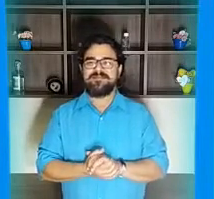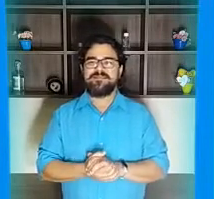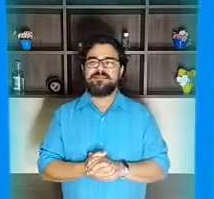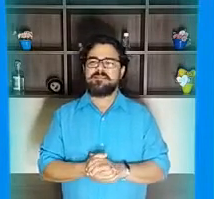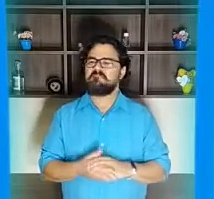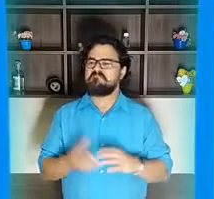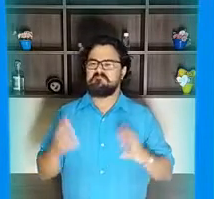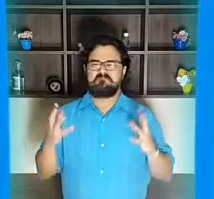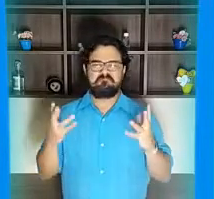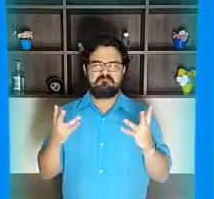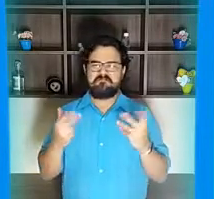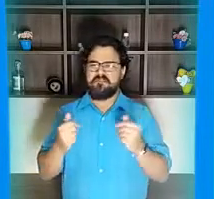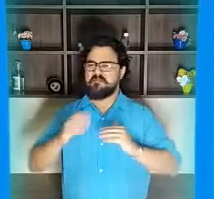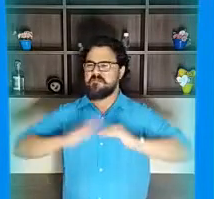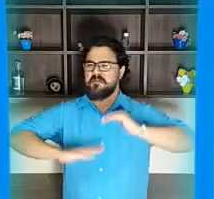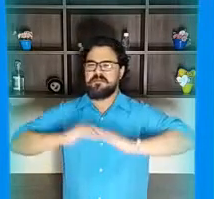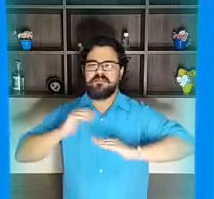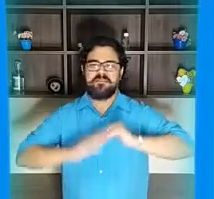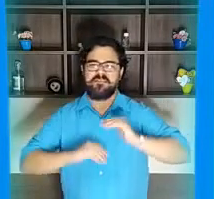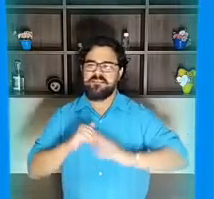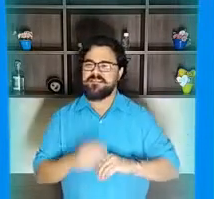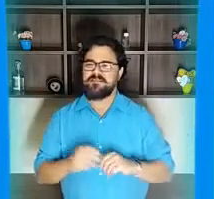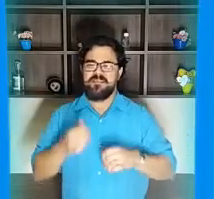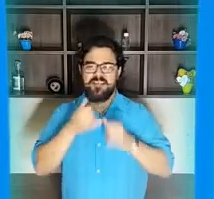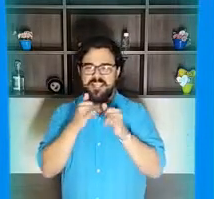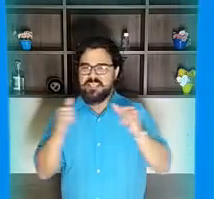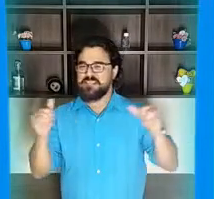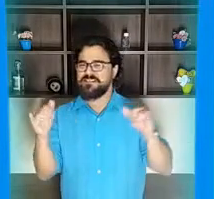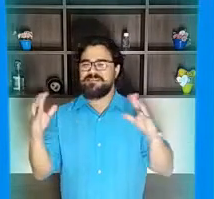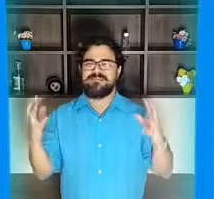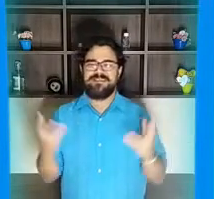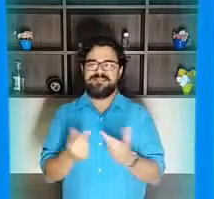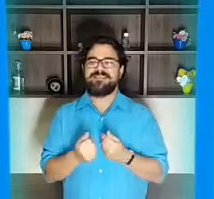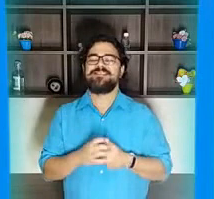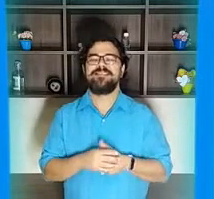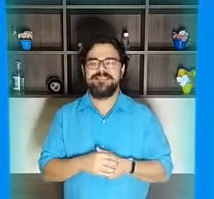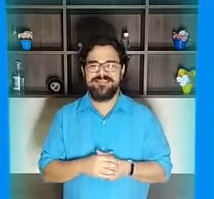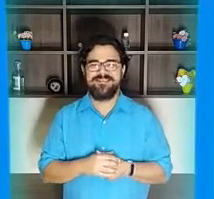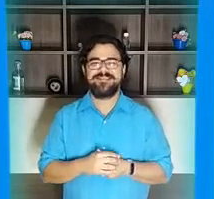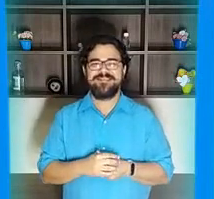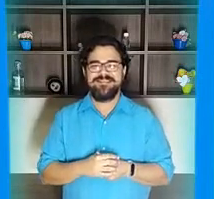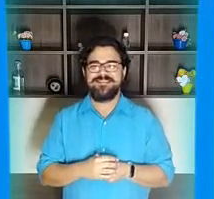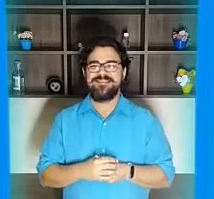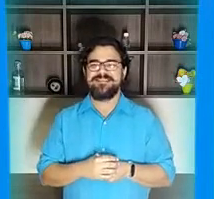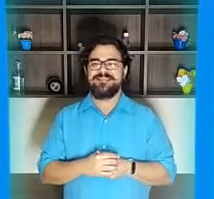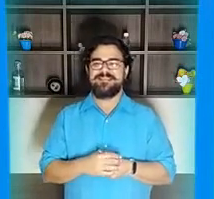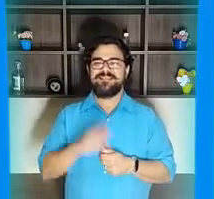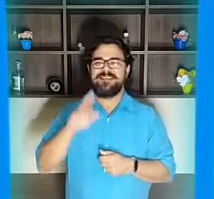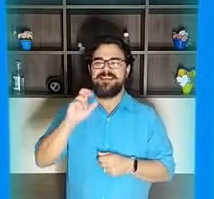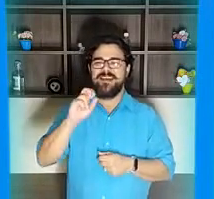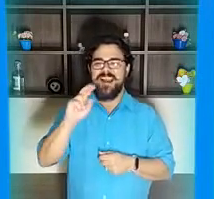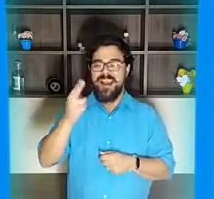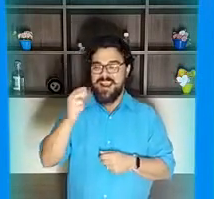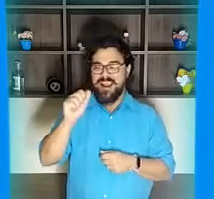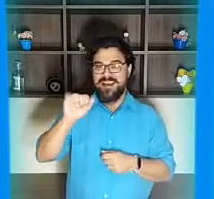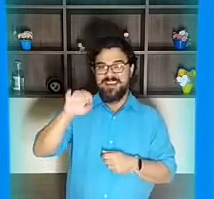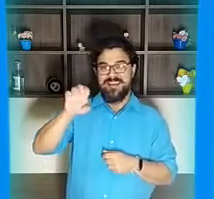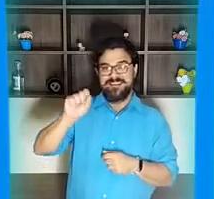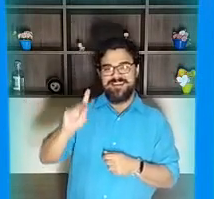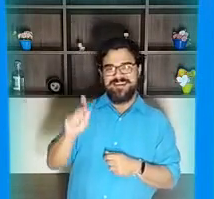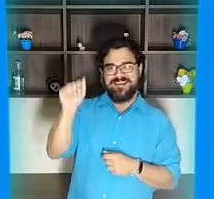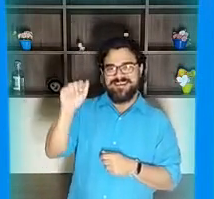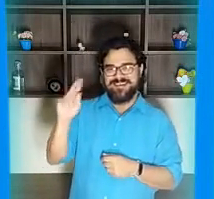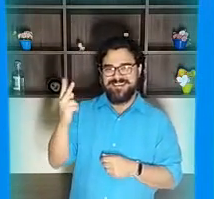música, energia maravilhosa, da Aiesca. O Gabriel Neres Cavalcante falou,